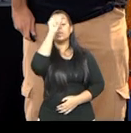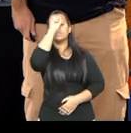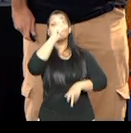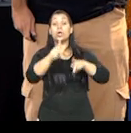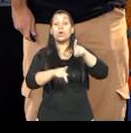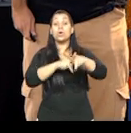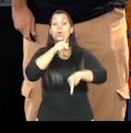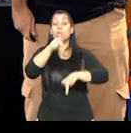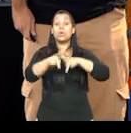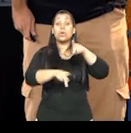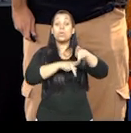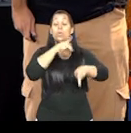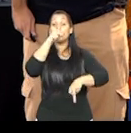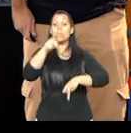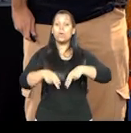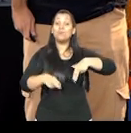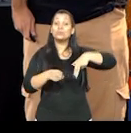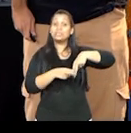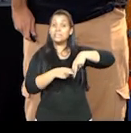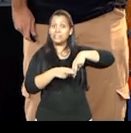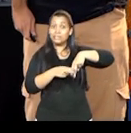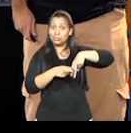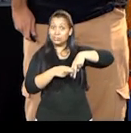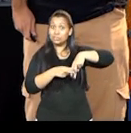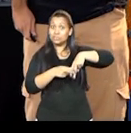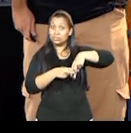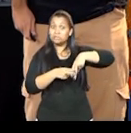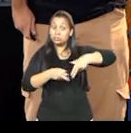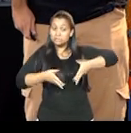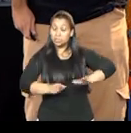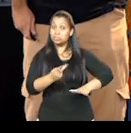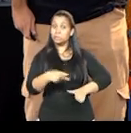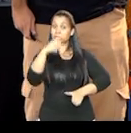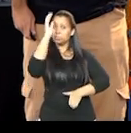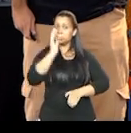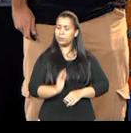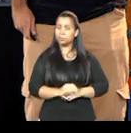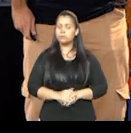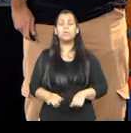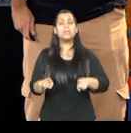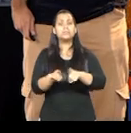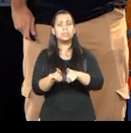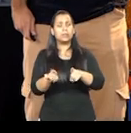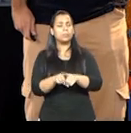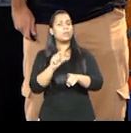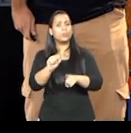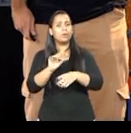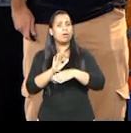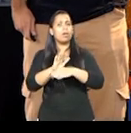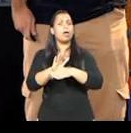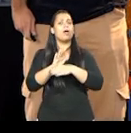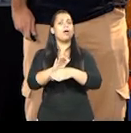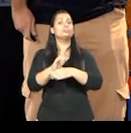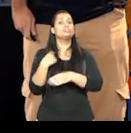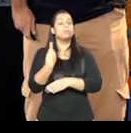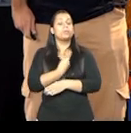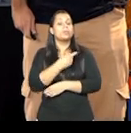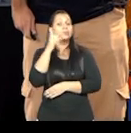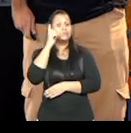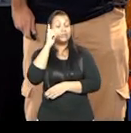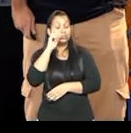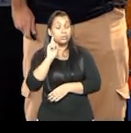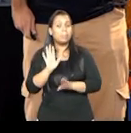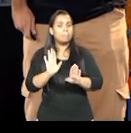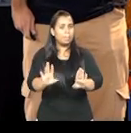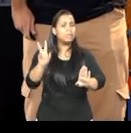povos indígenas e sobre eles serem os povos originários brasileiros. Além disso, vimos suas contribuições para o nosso dia a dia.